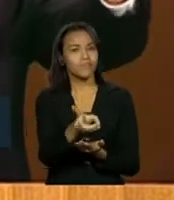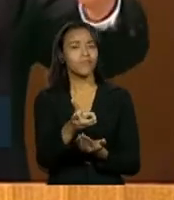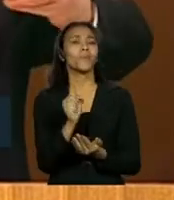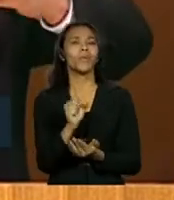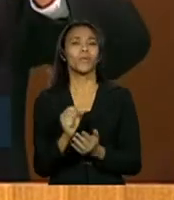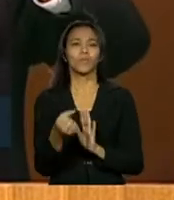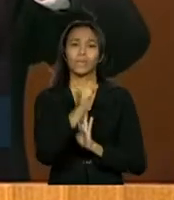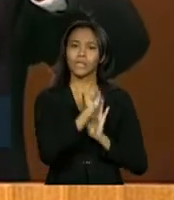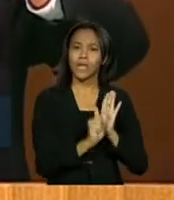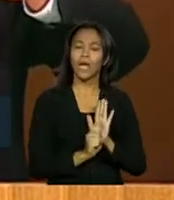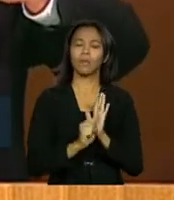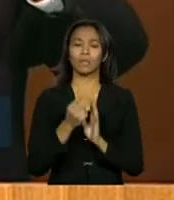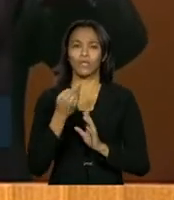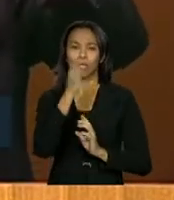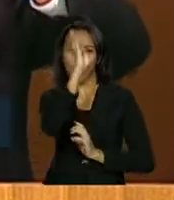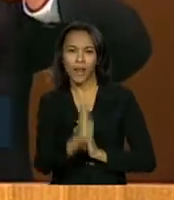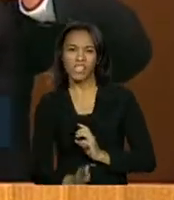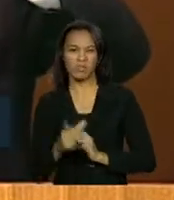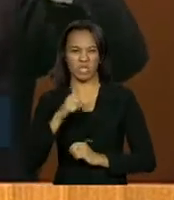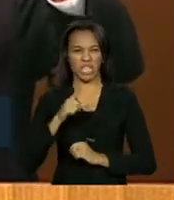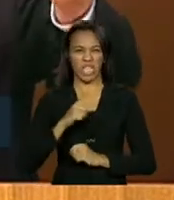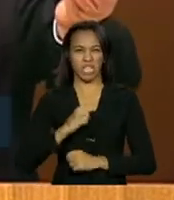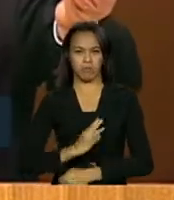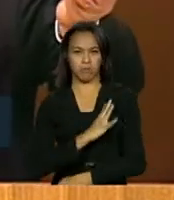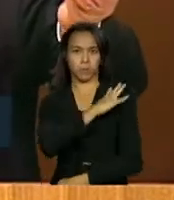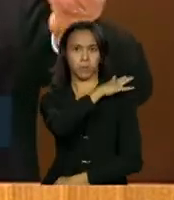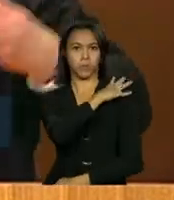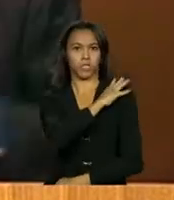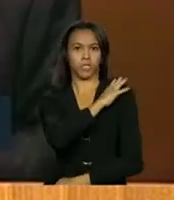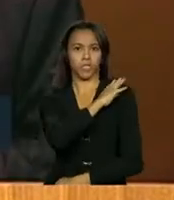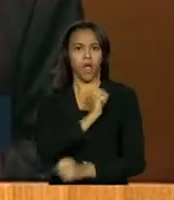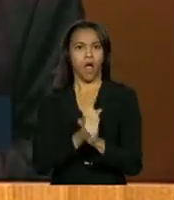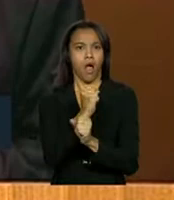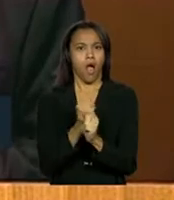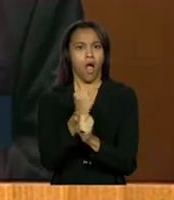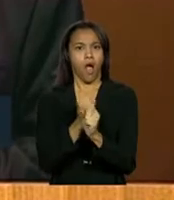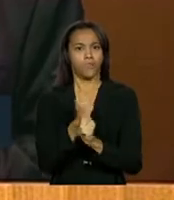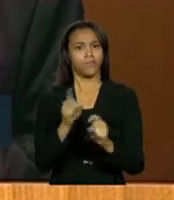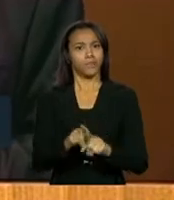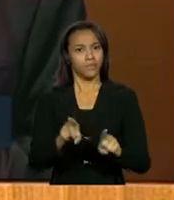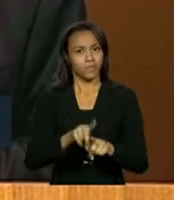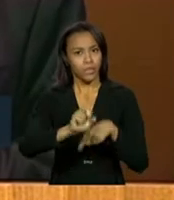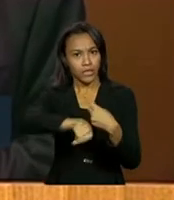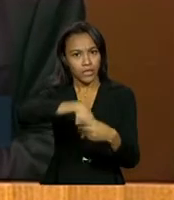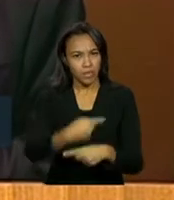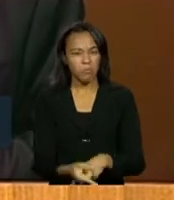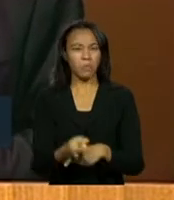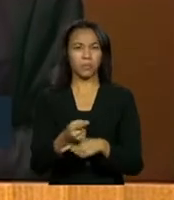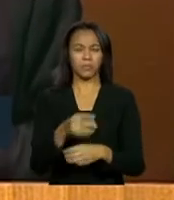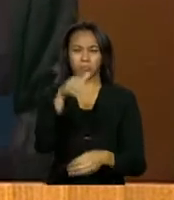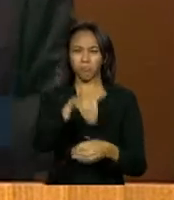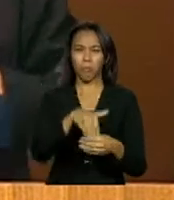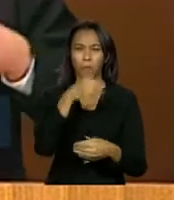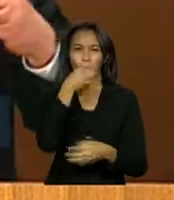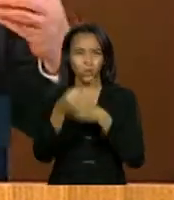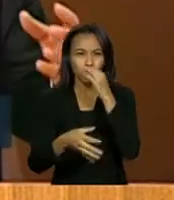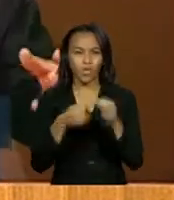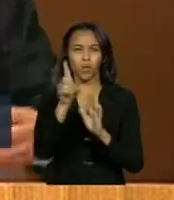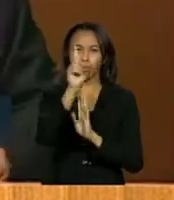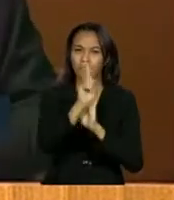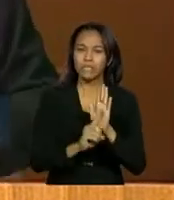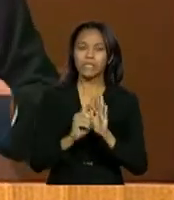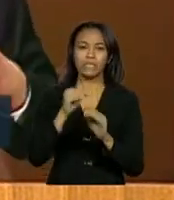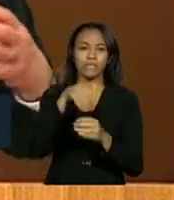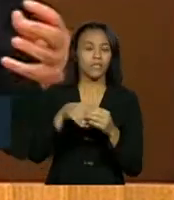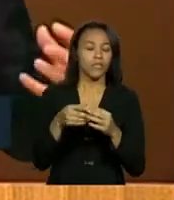um período de regime autoritário longo e regime democrático conturbado, de